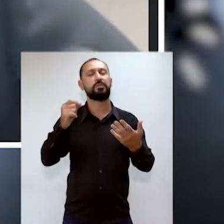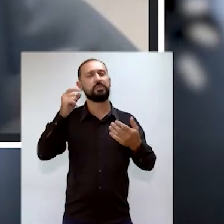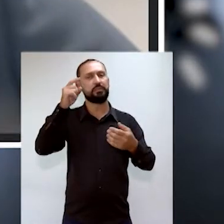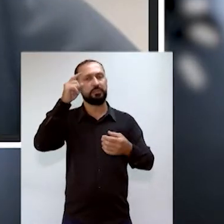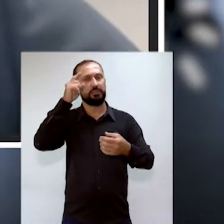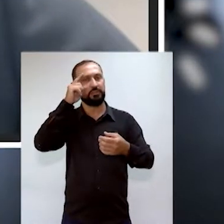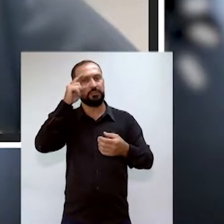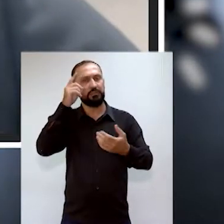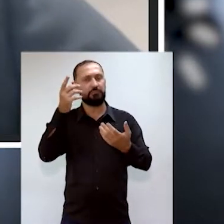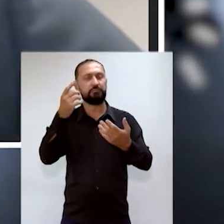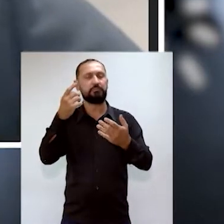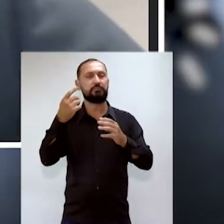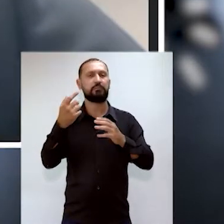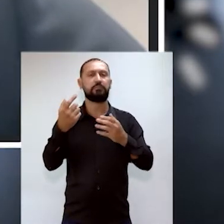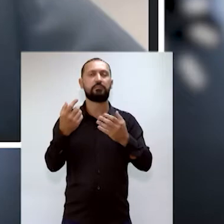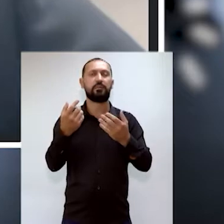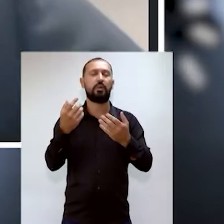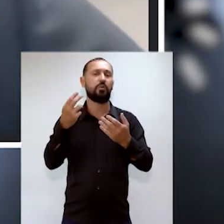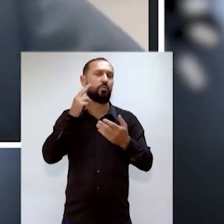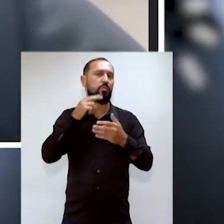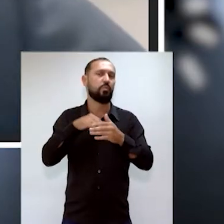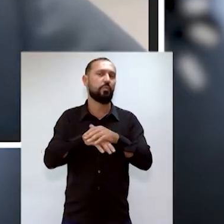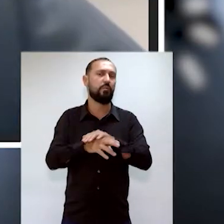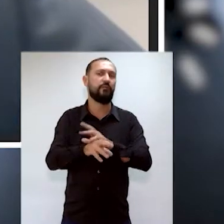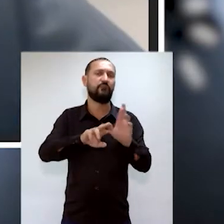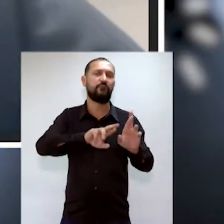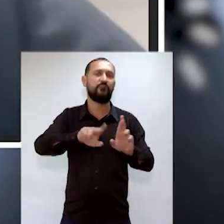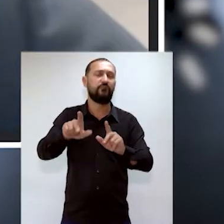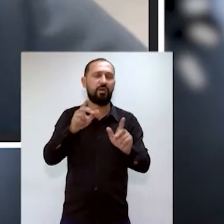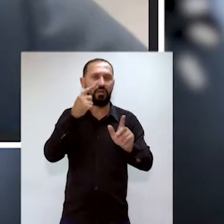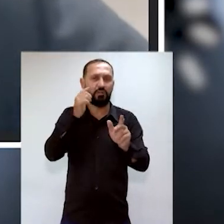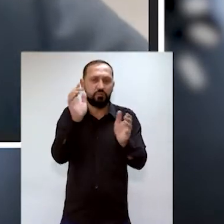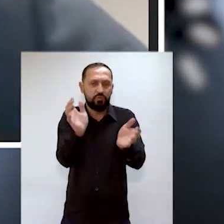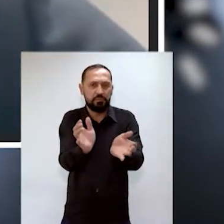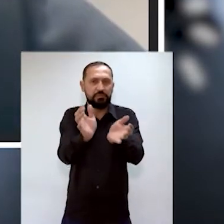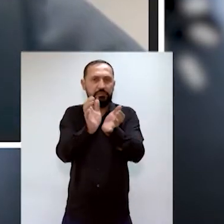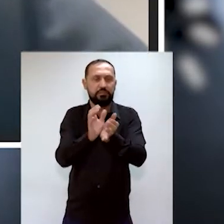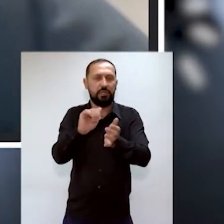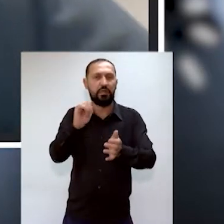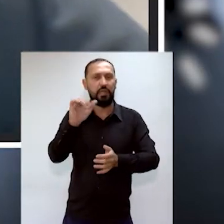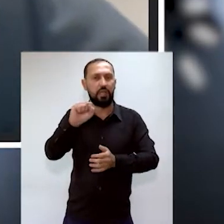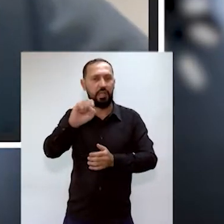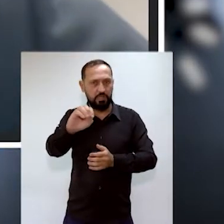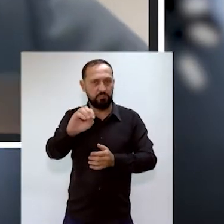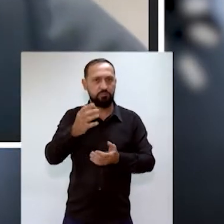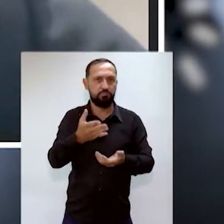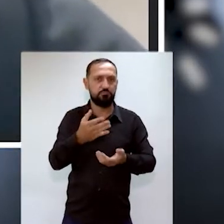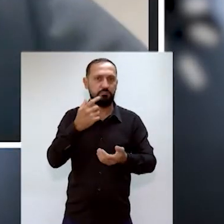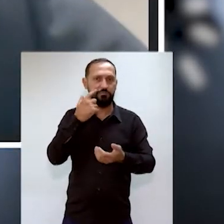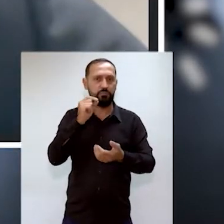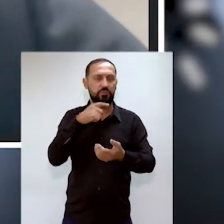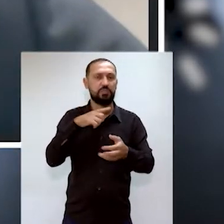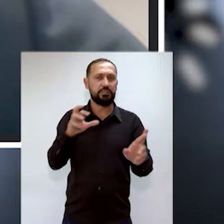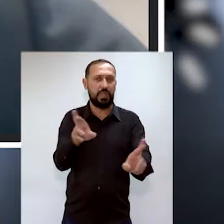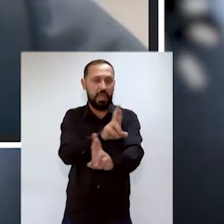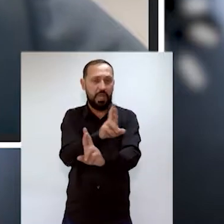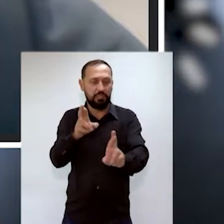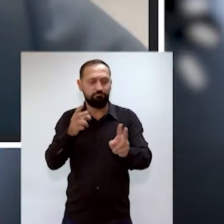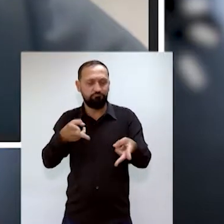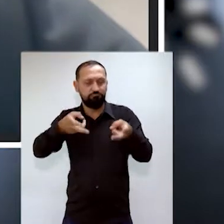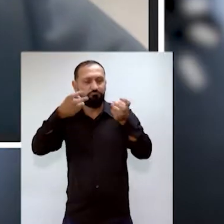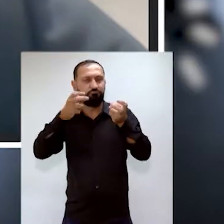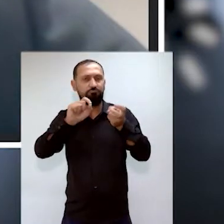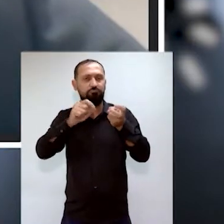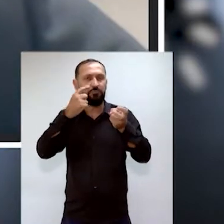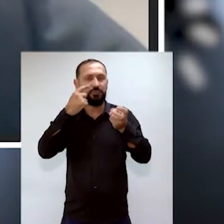entrevistas individuais, né, que apresentaram vários graus de representação. E aí a gente tinha na